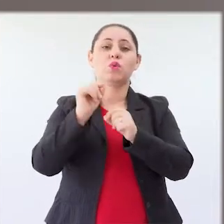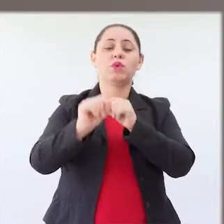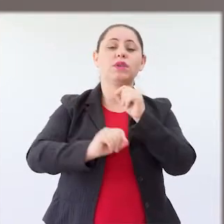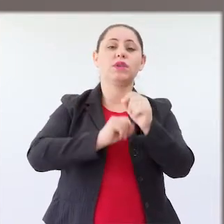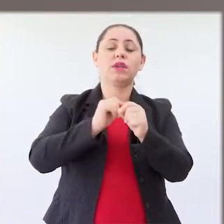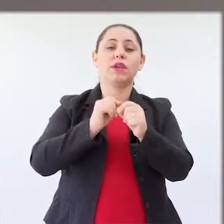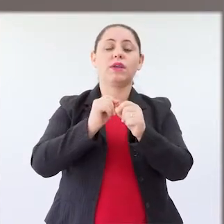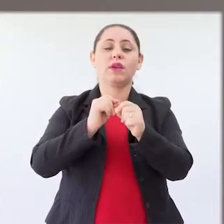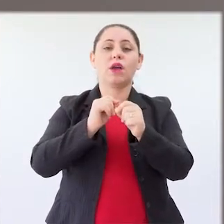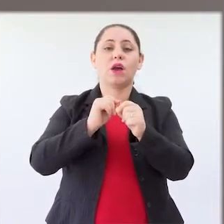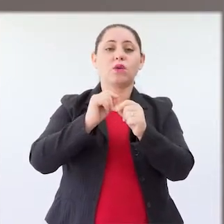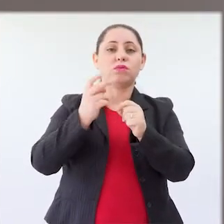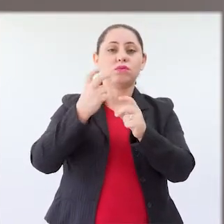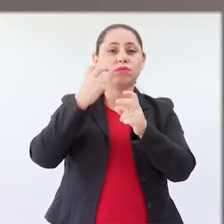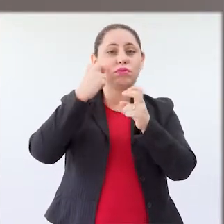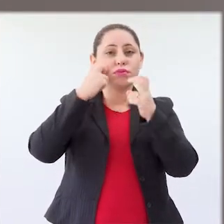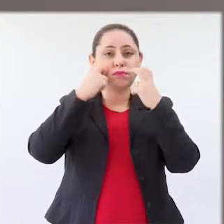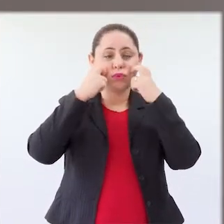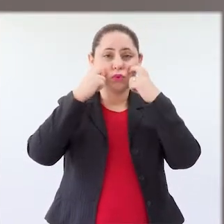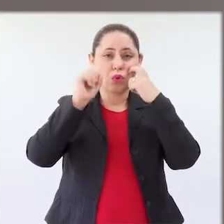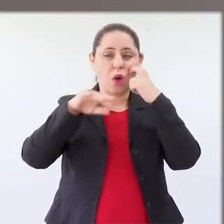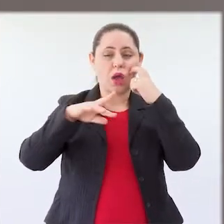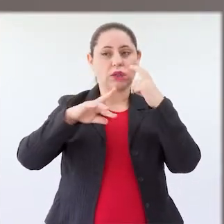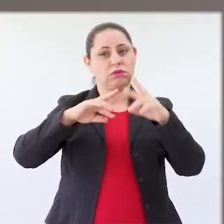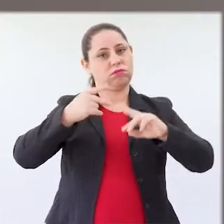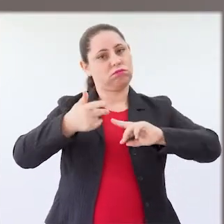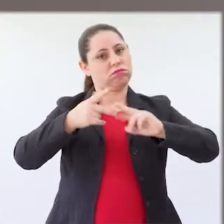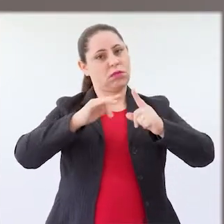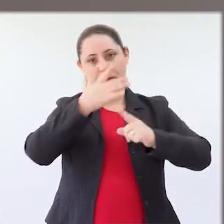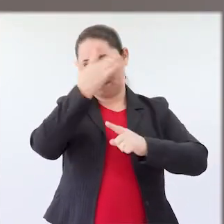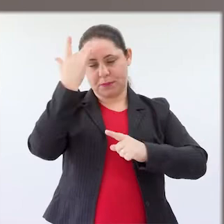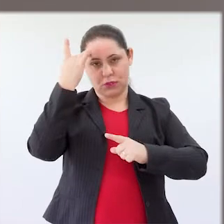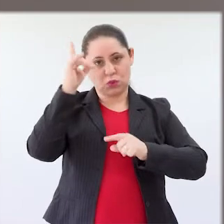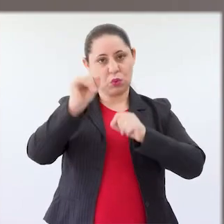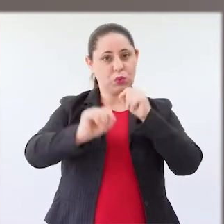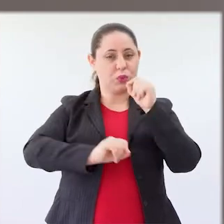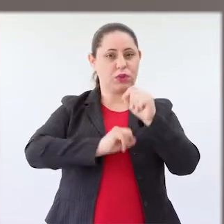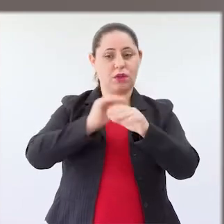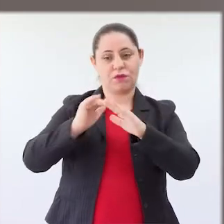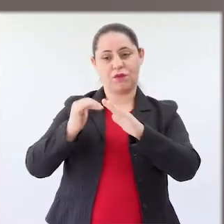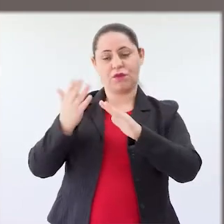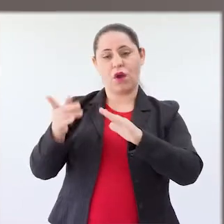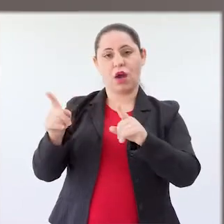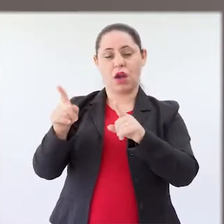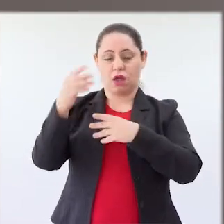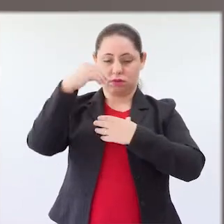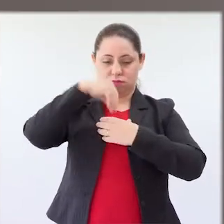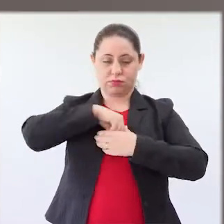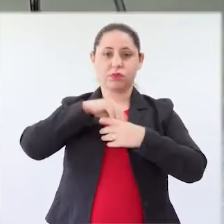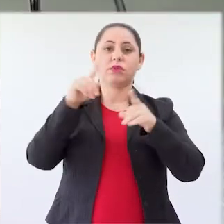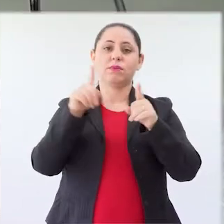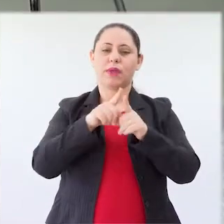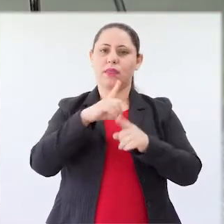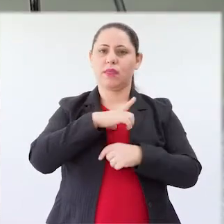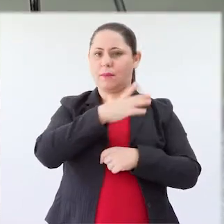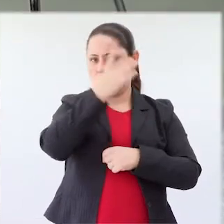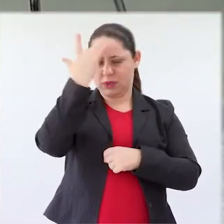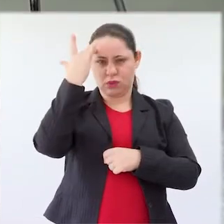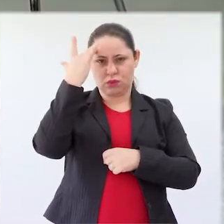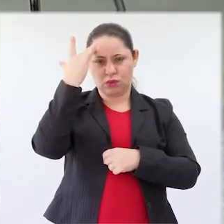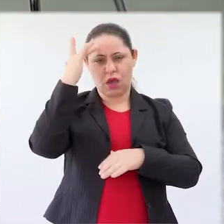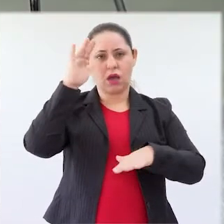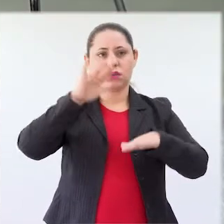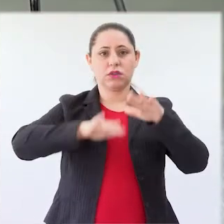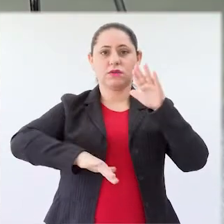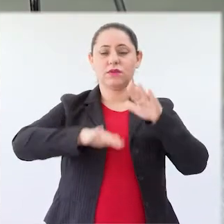reposição. Isso varia de paciente para paciente, principalmente em relação aos fatores externos e internos. Existem pacientes, às